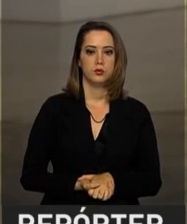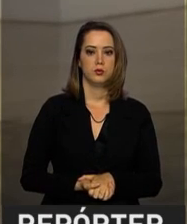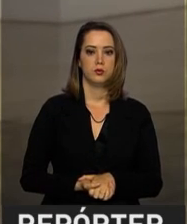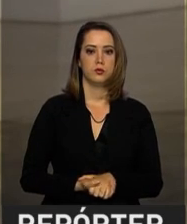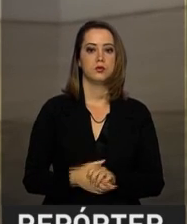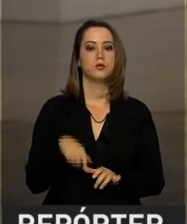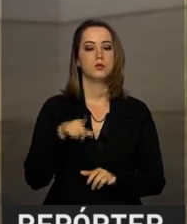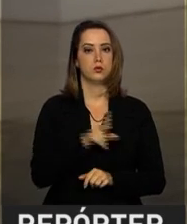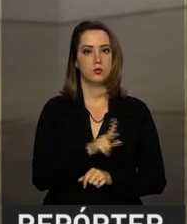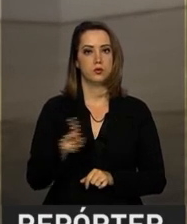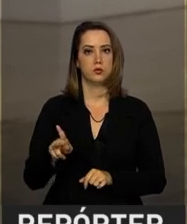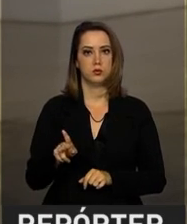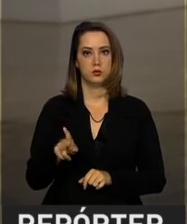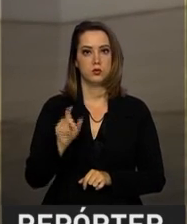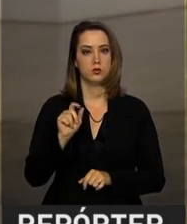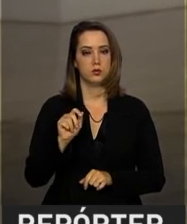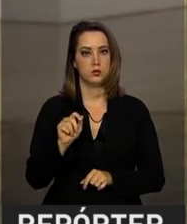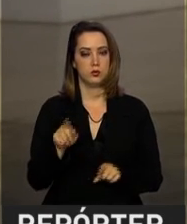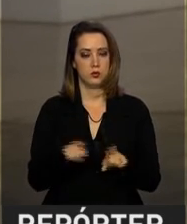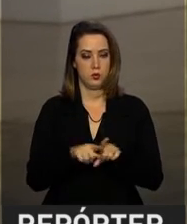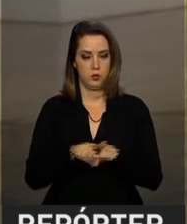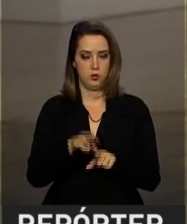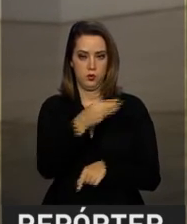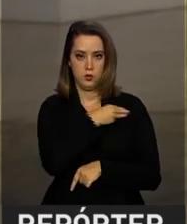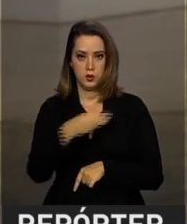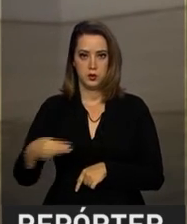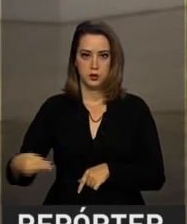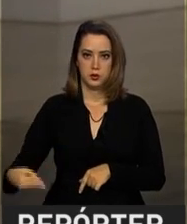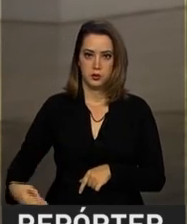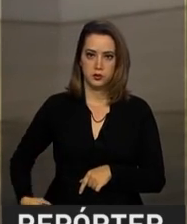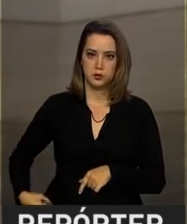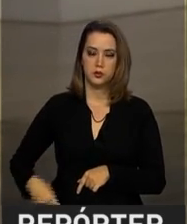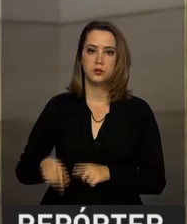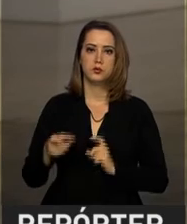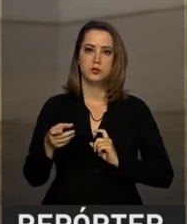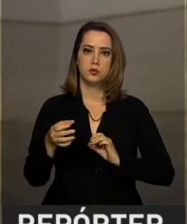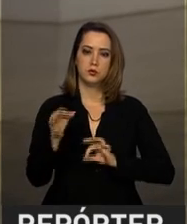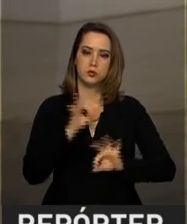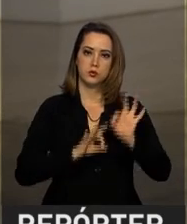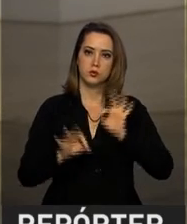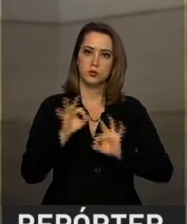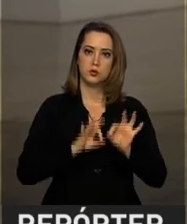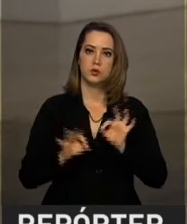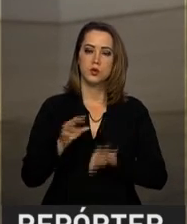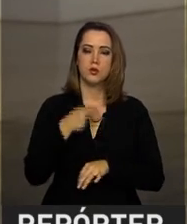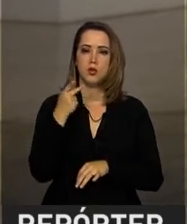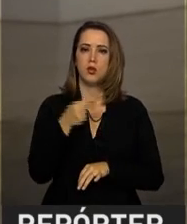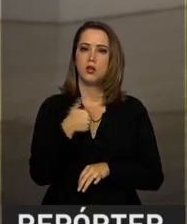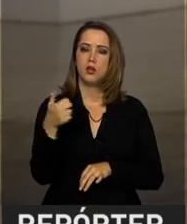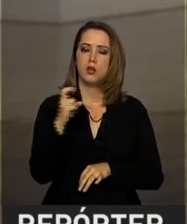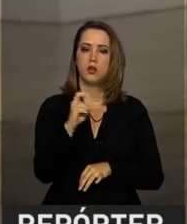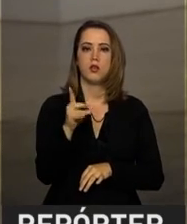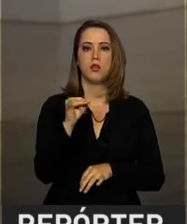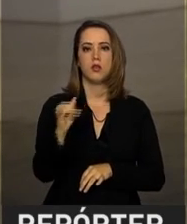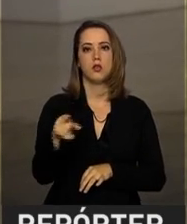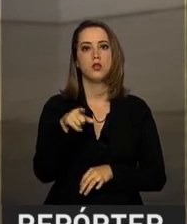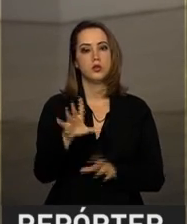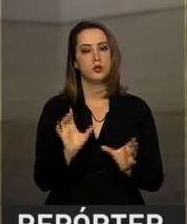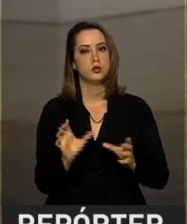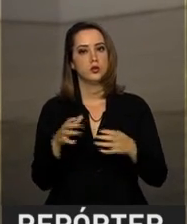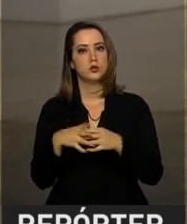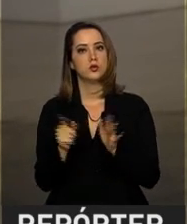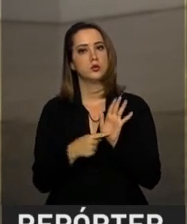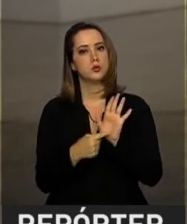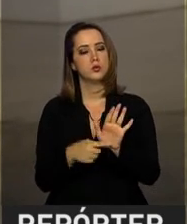Presidente Temer, o ministro interino do Planejamento, Diogo Oliveira, disse que em até 15 dias o grupo vai apresentar